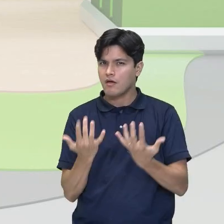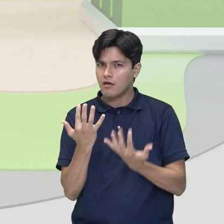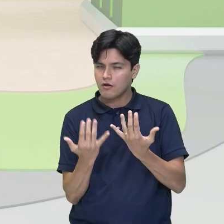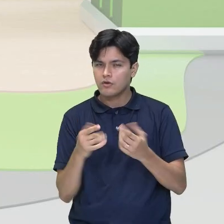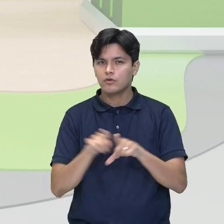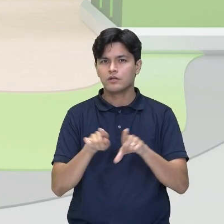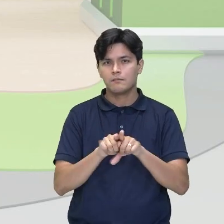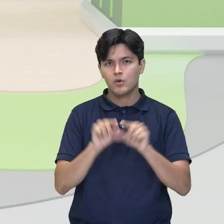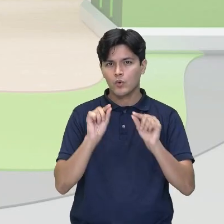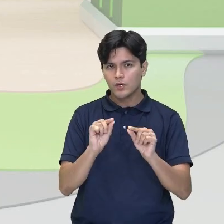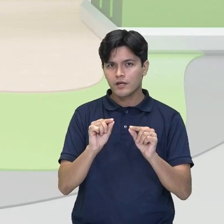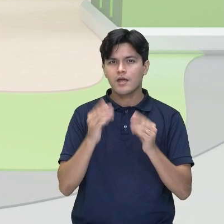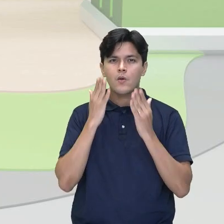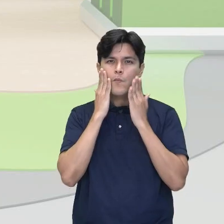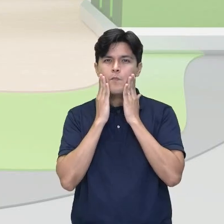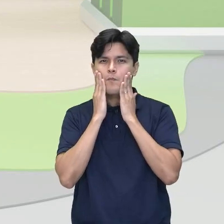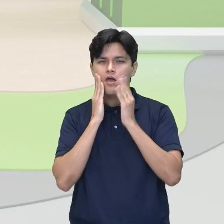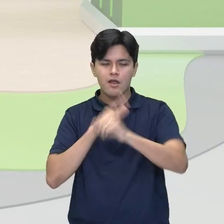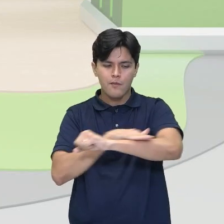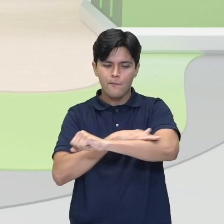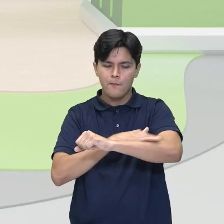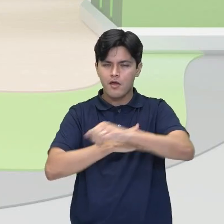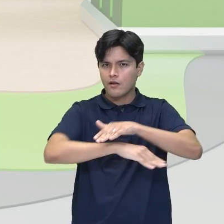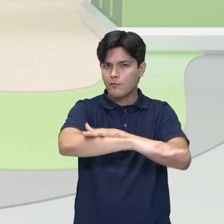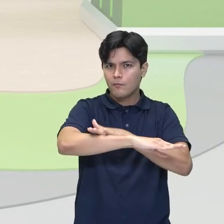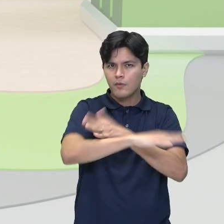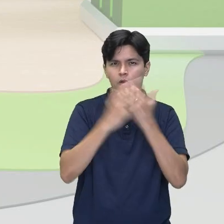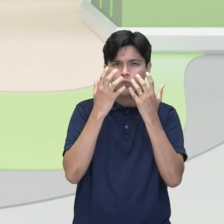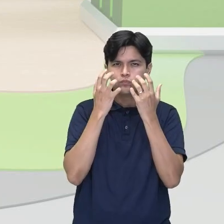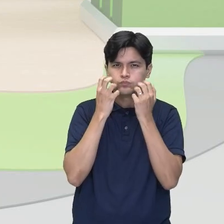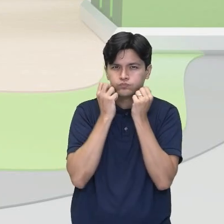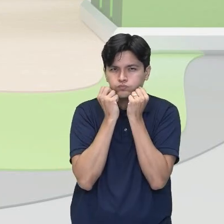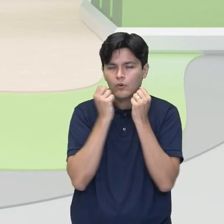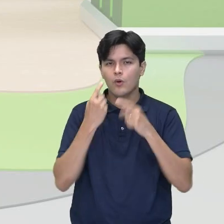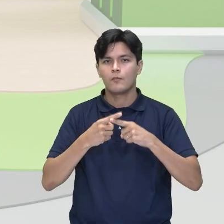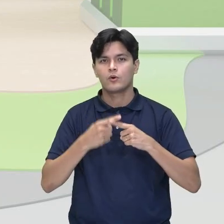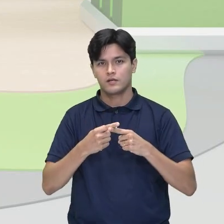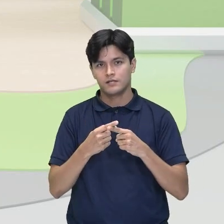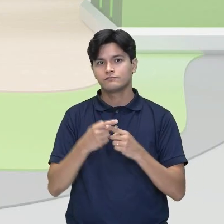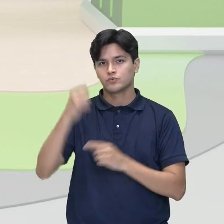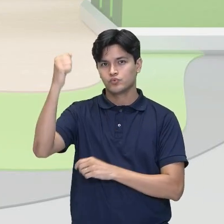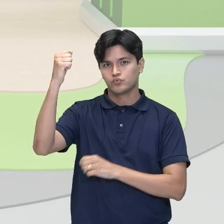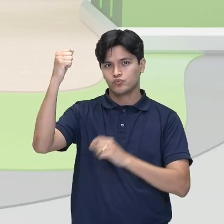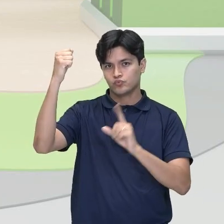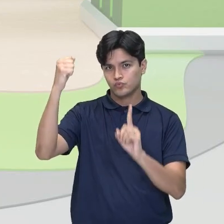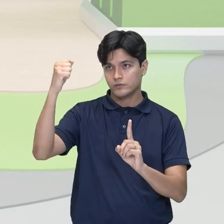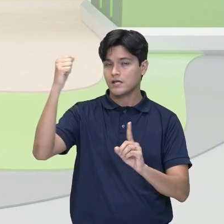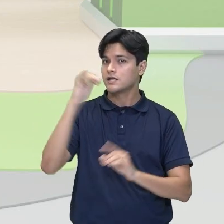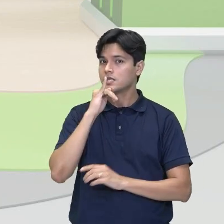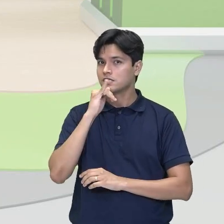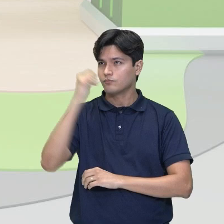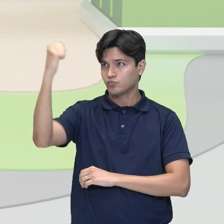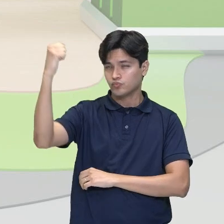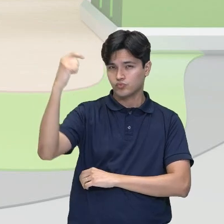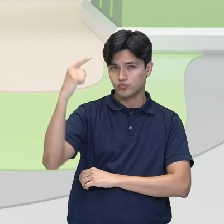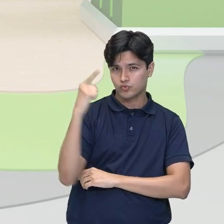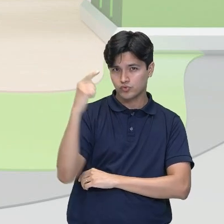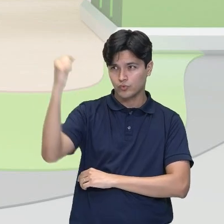precoce da pele, porque quando aqueles raios, né, UVB, atingem a nossa